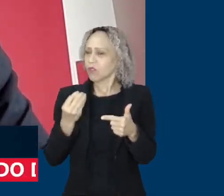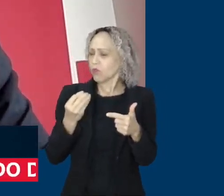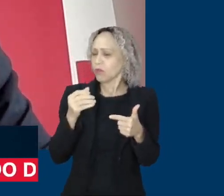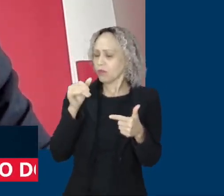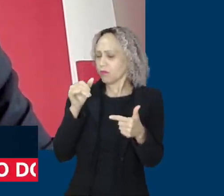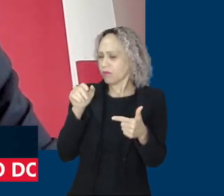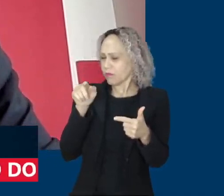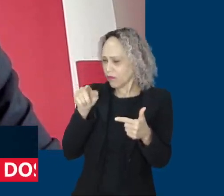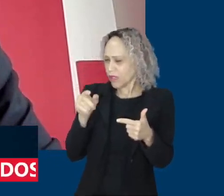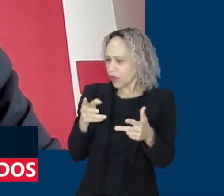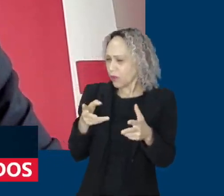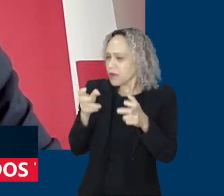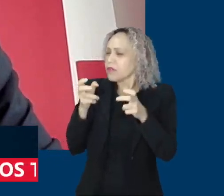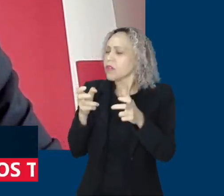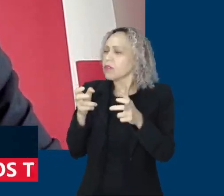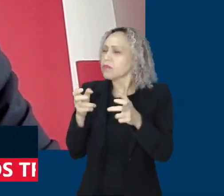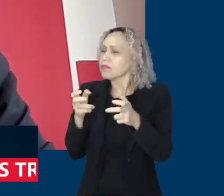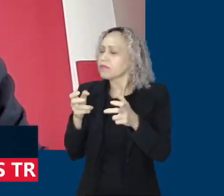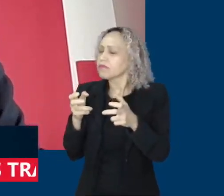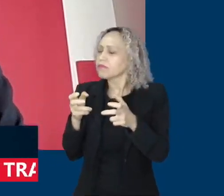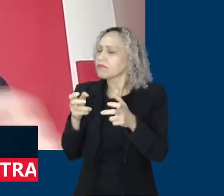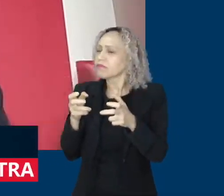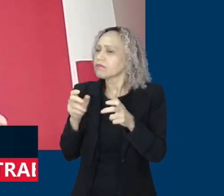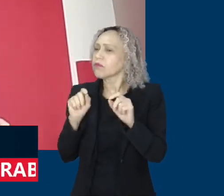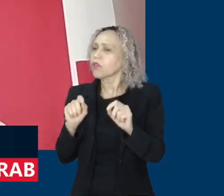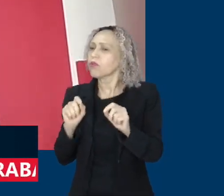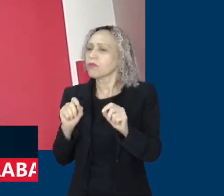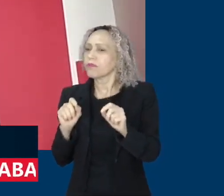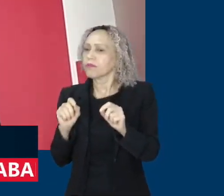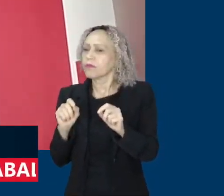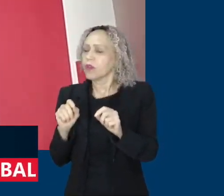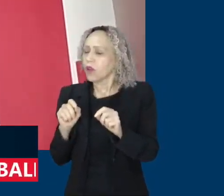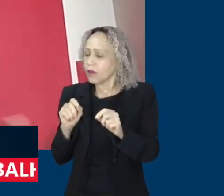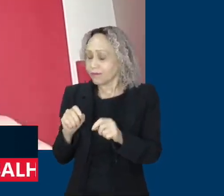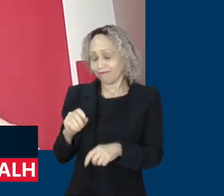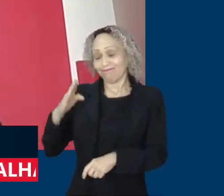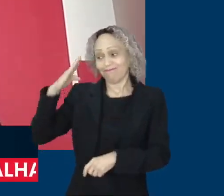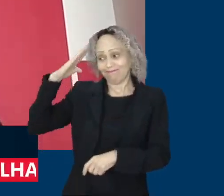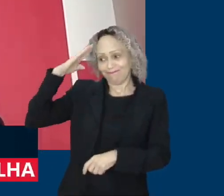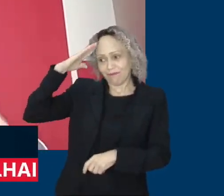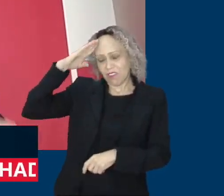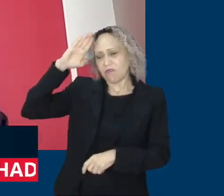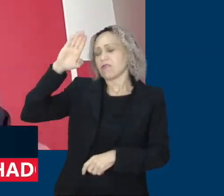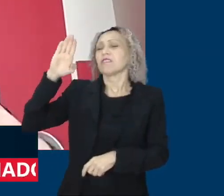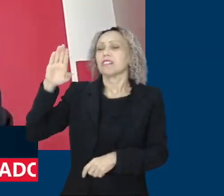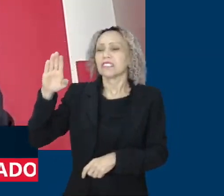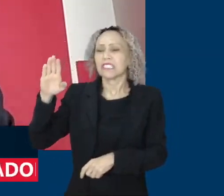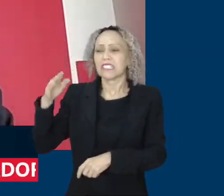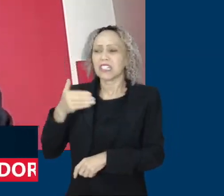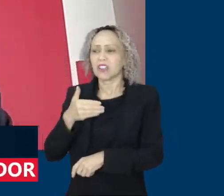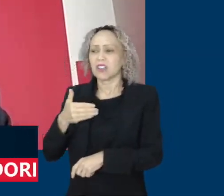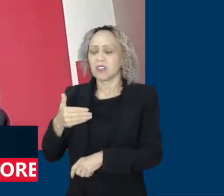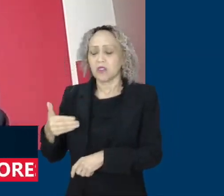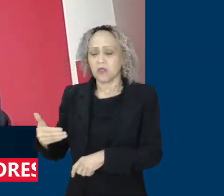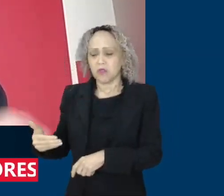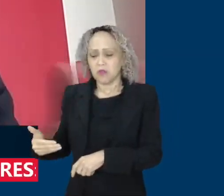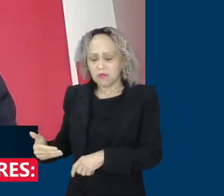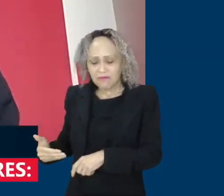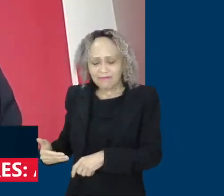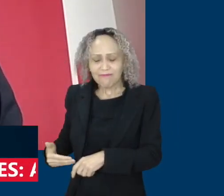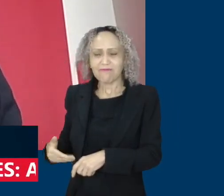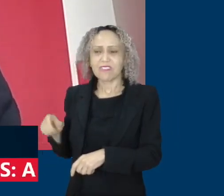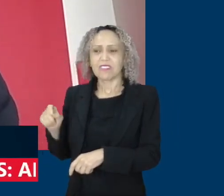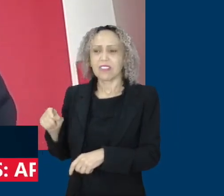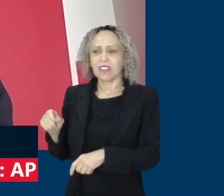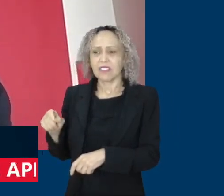observou. Primeiro que nós tivemos o Bolsonaro, que cada resultado eleitoral na América Latina e no